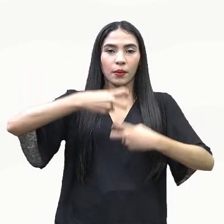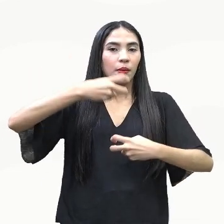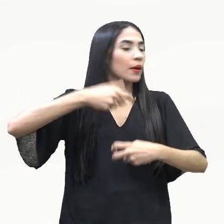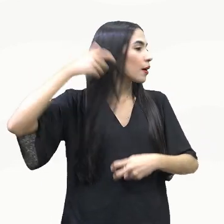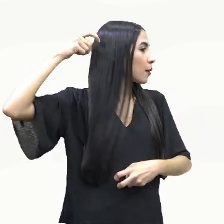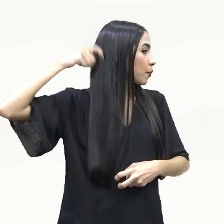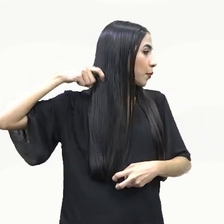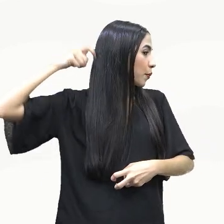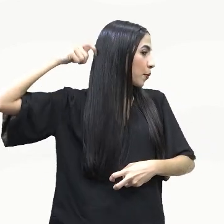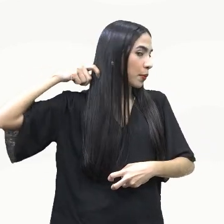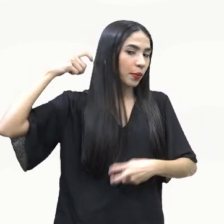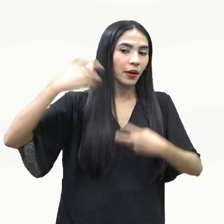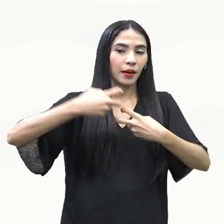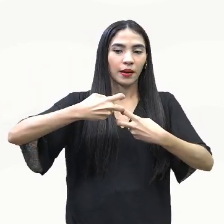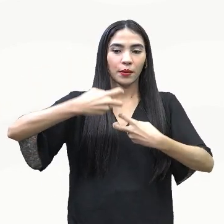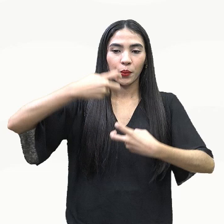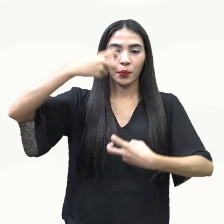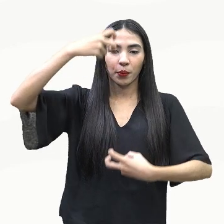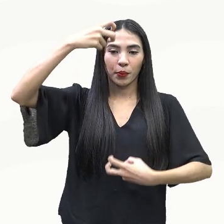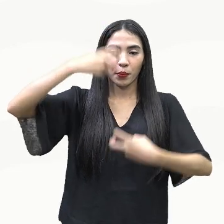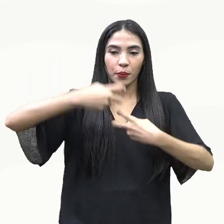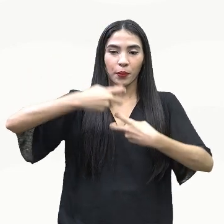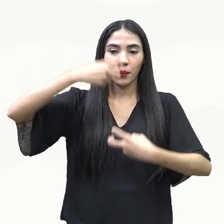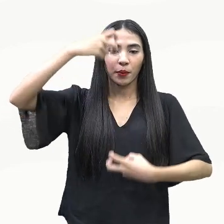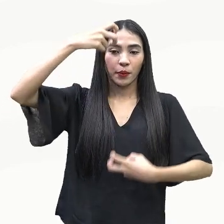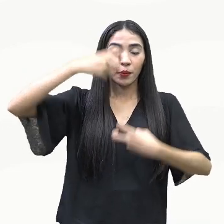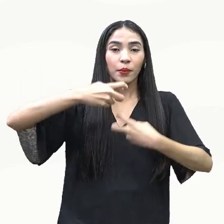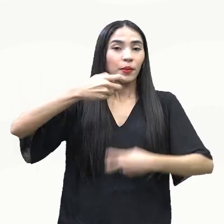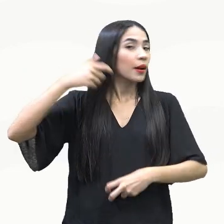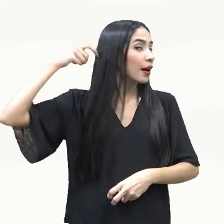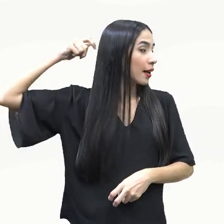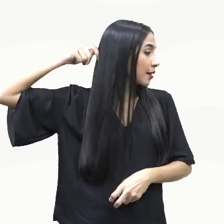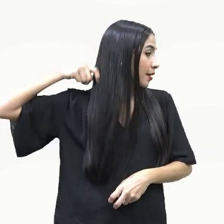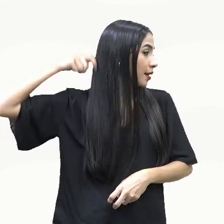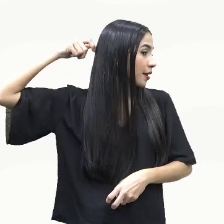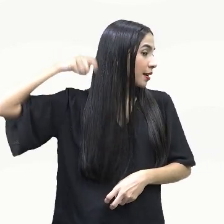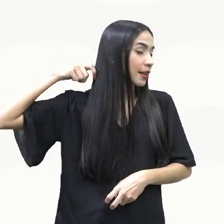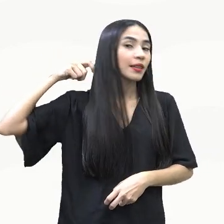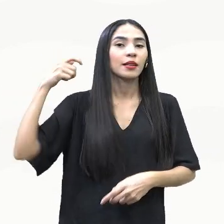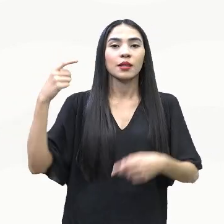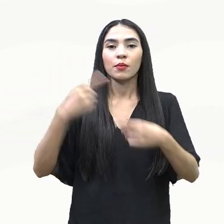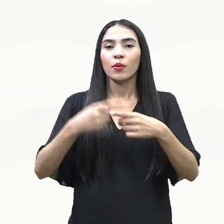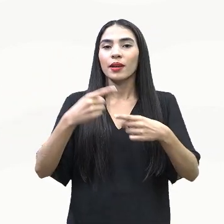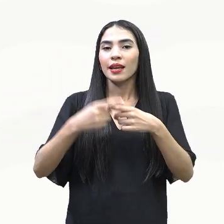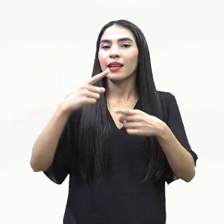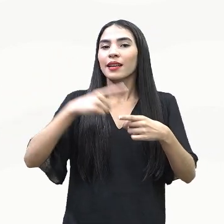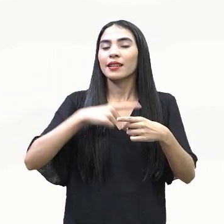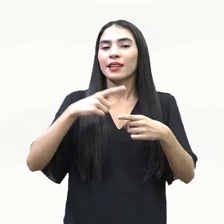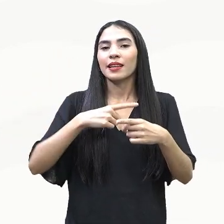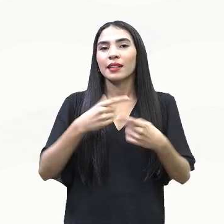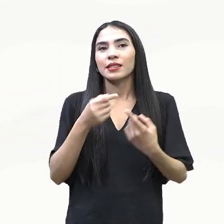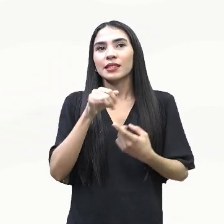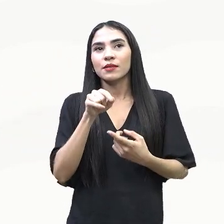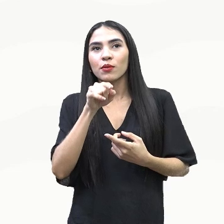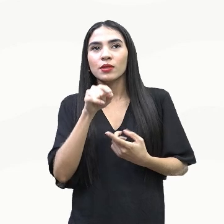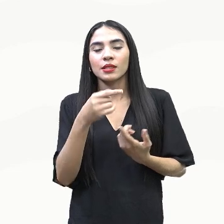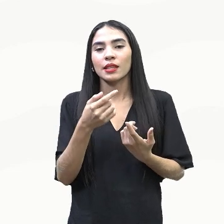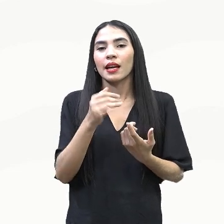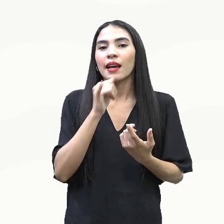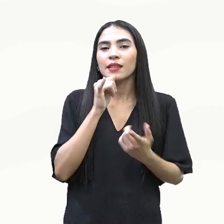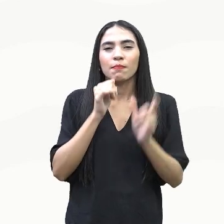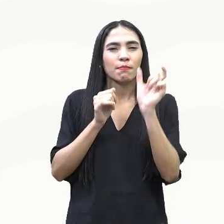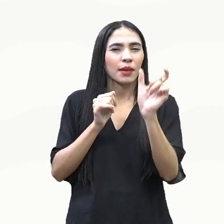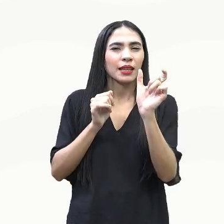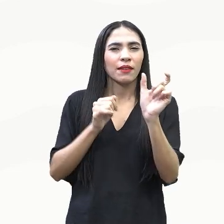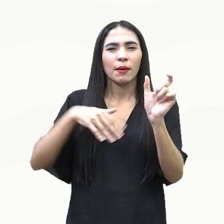da gente. É muito importante o nosso pescoço, a nuca aqui atrás, porque por ela passa toda... Vou utilizar um termo aqui bem conhecido